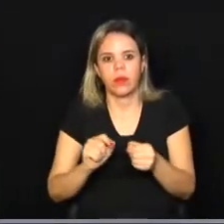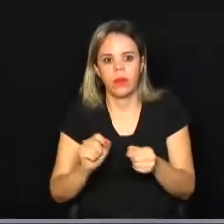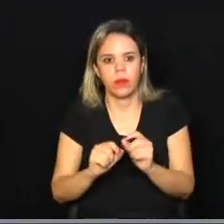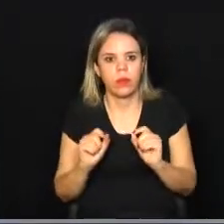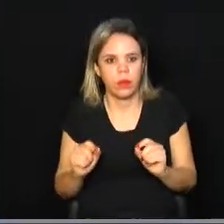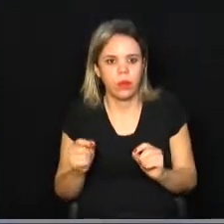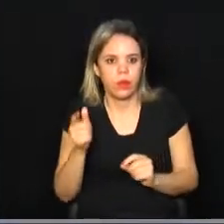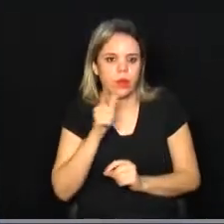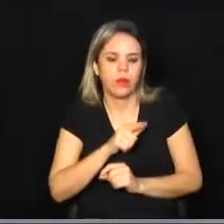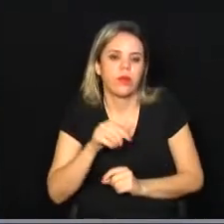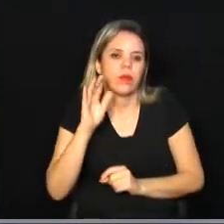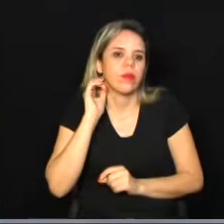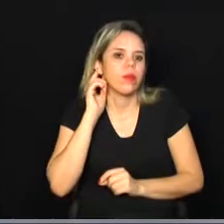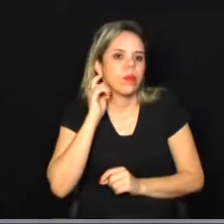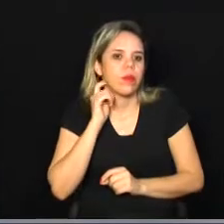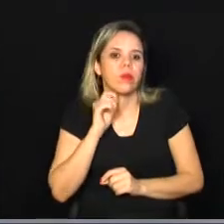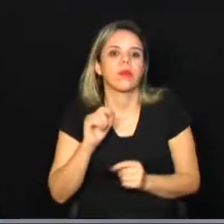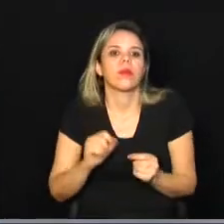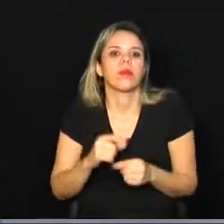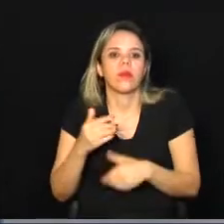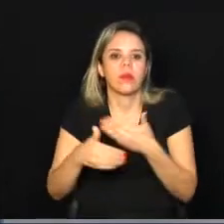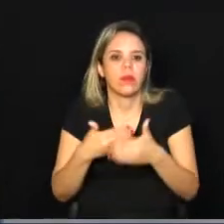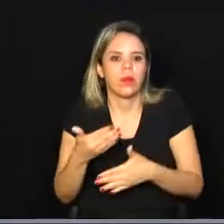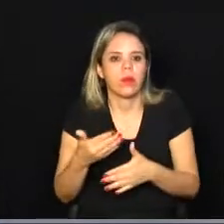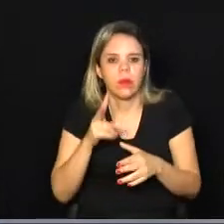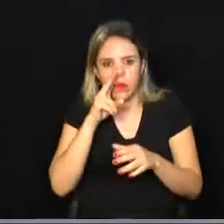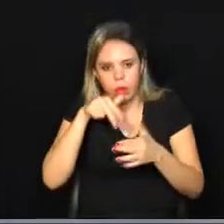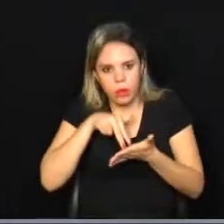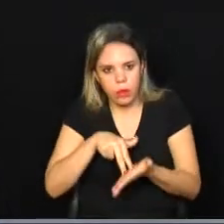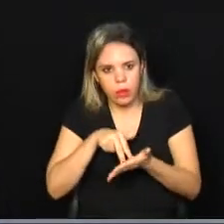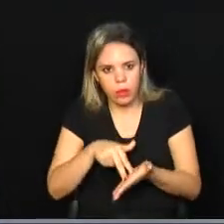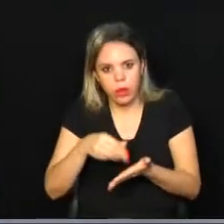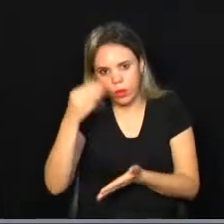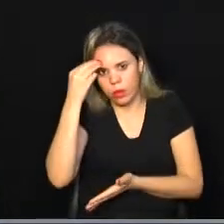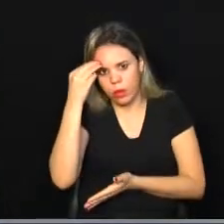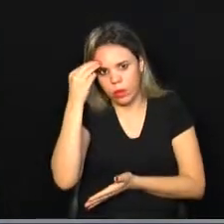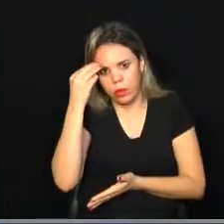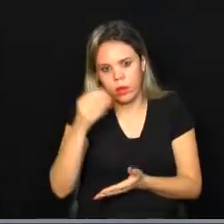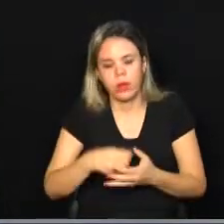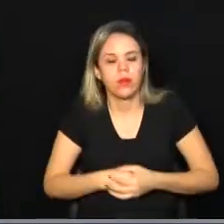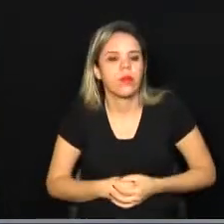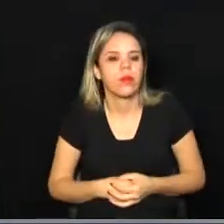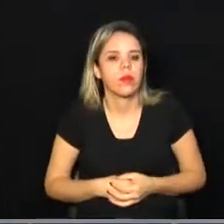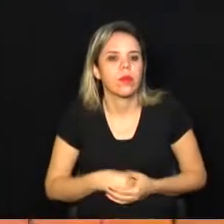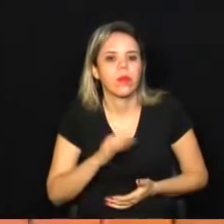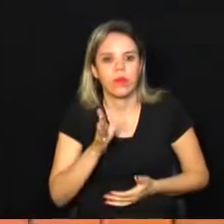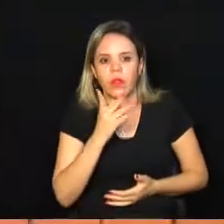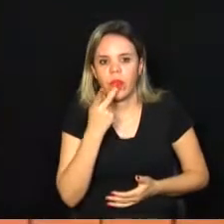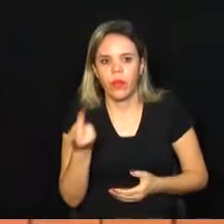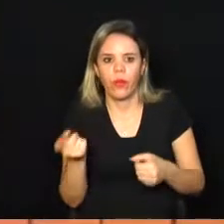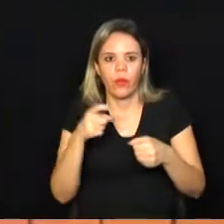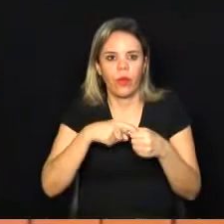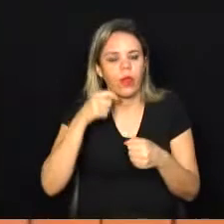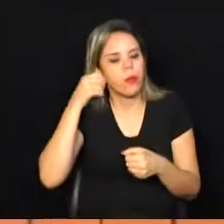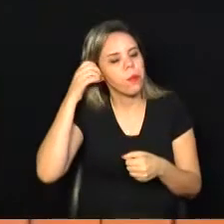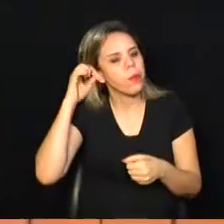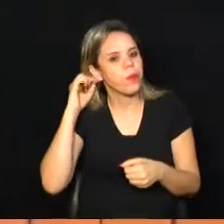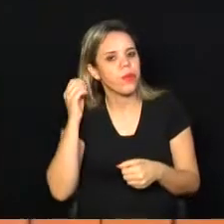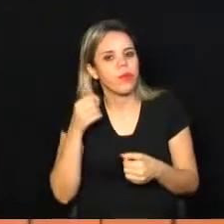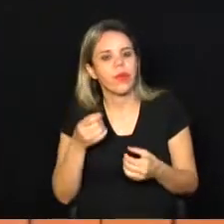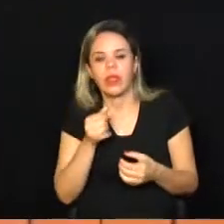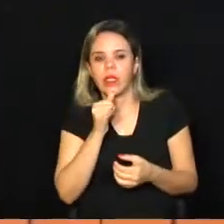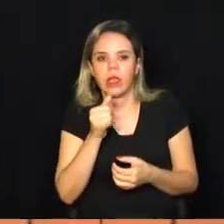ele ganhe performance através de um fortalecimento da mente. Já já nós vamos voltar para os exemplos